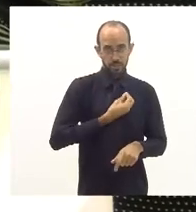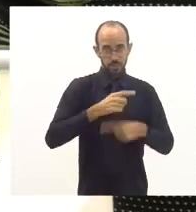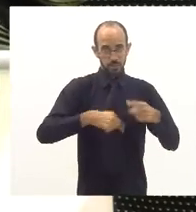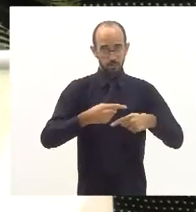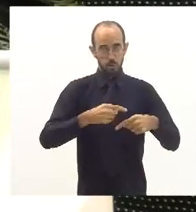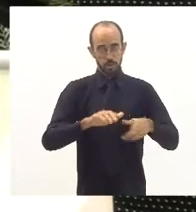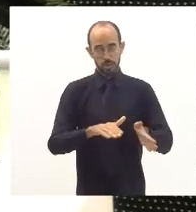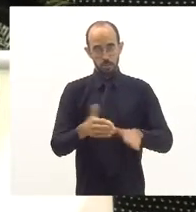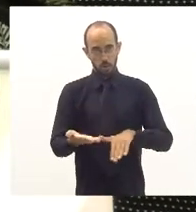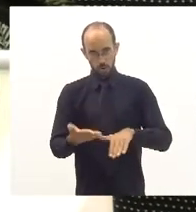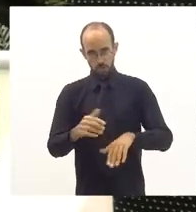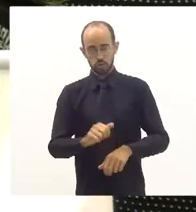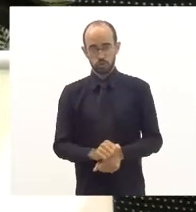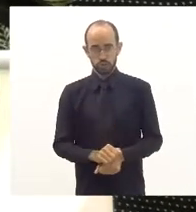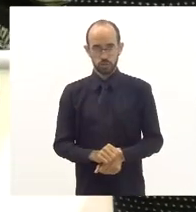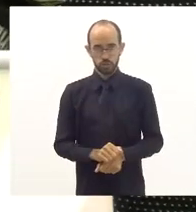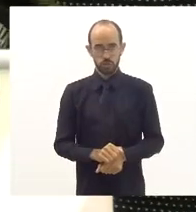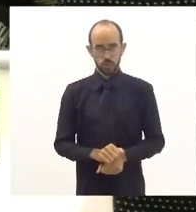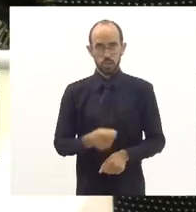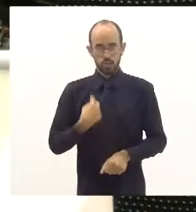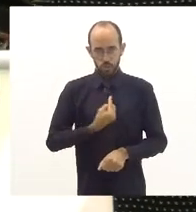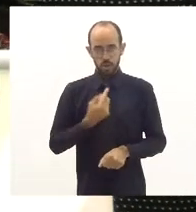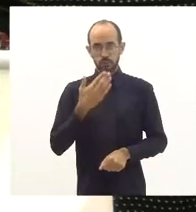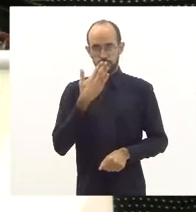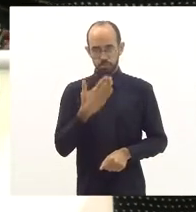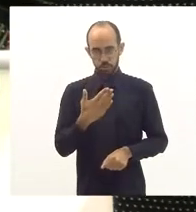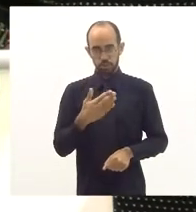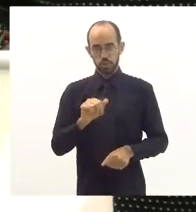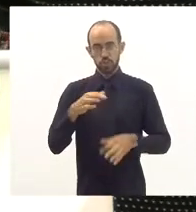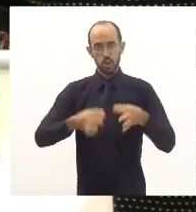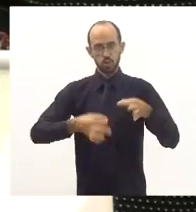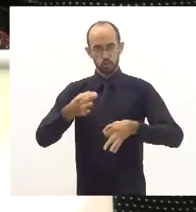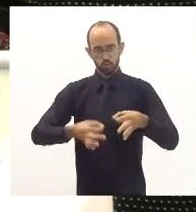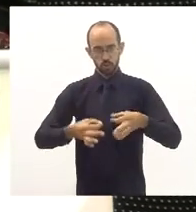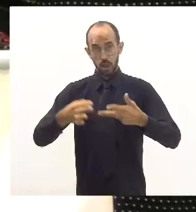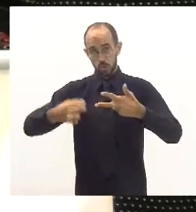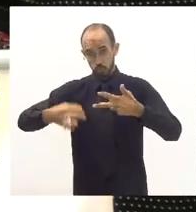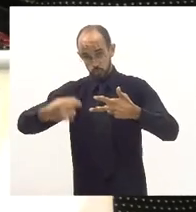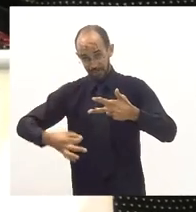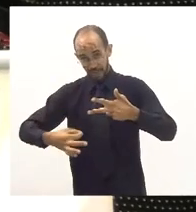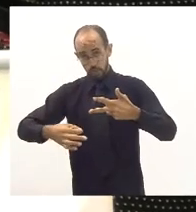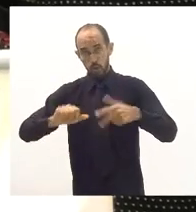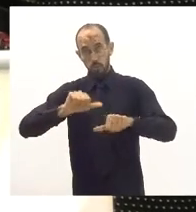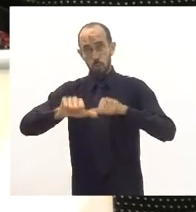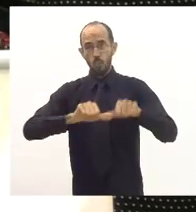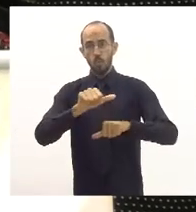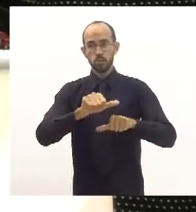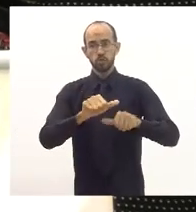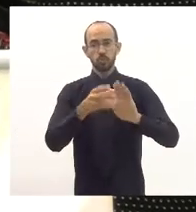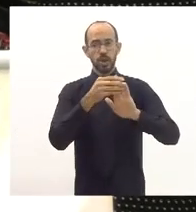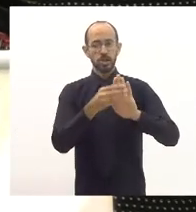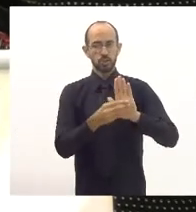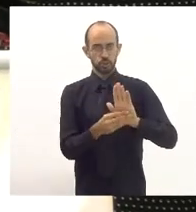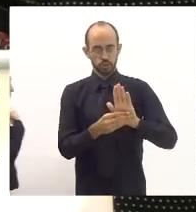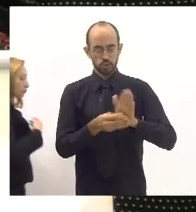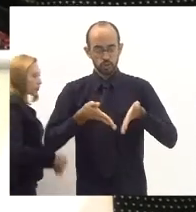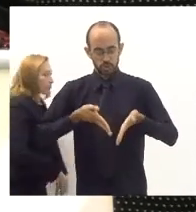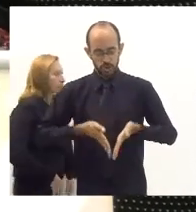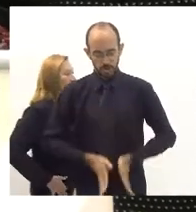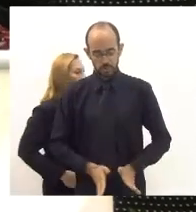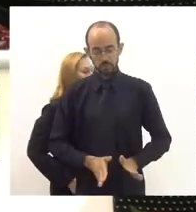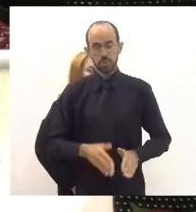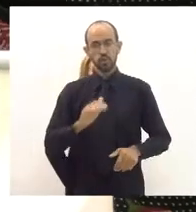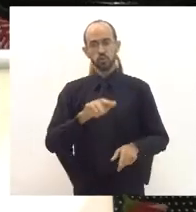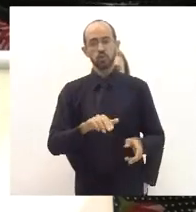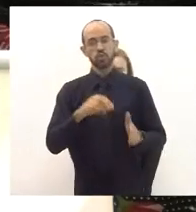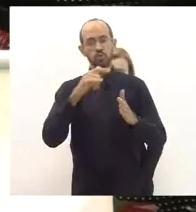pós-mortem. Nós vamos pedir ao judiciário que mude o registro de nascimento e